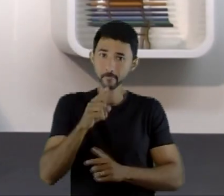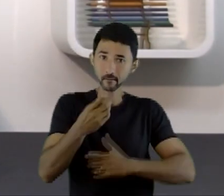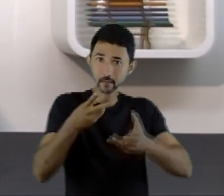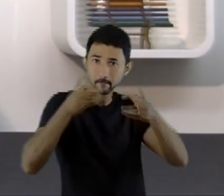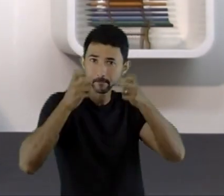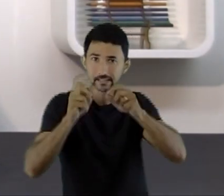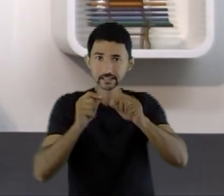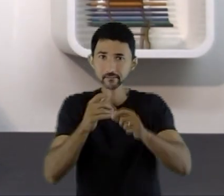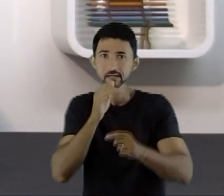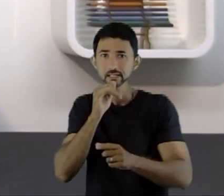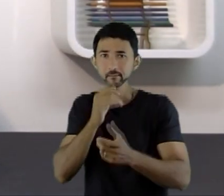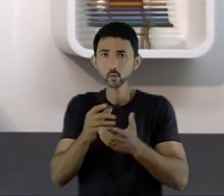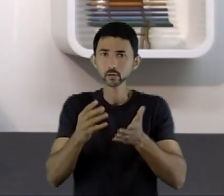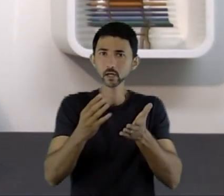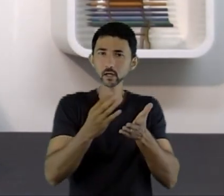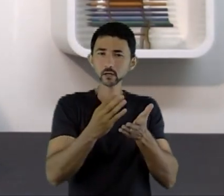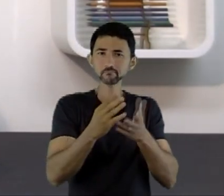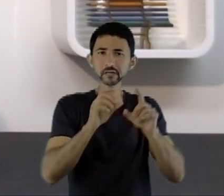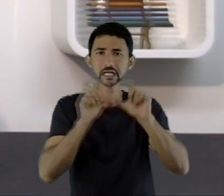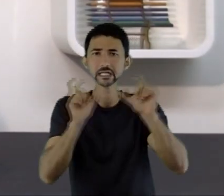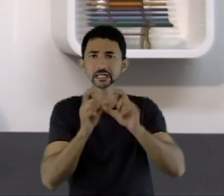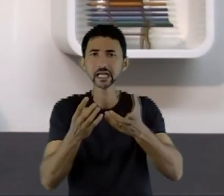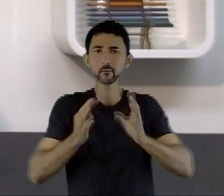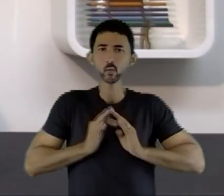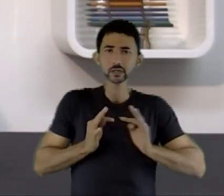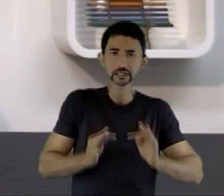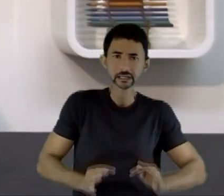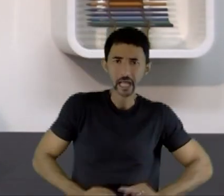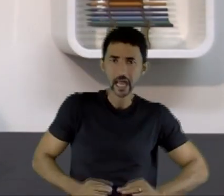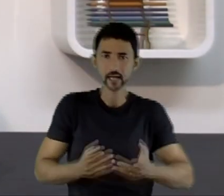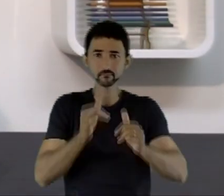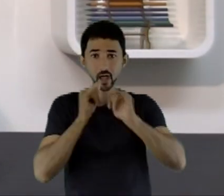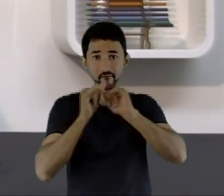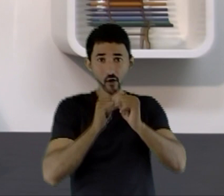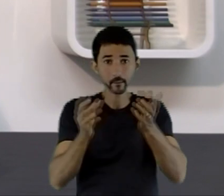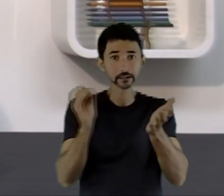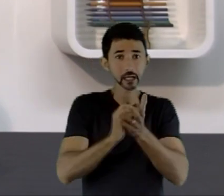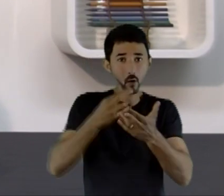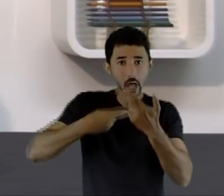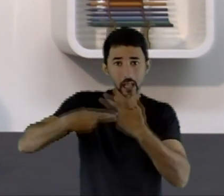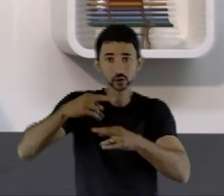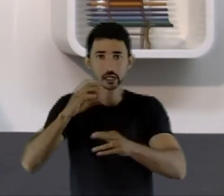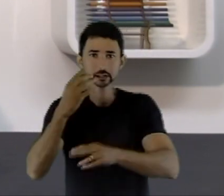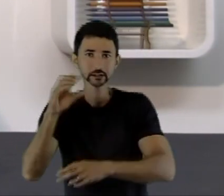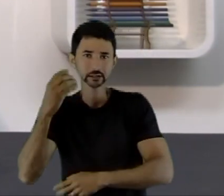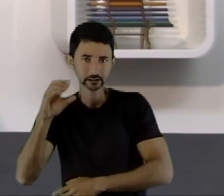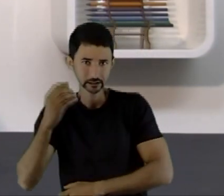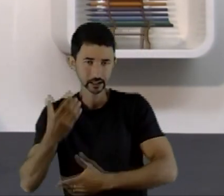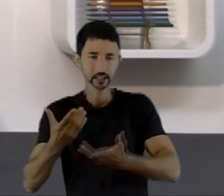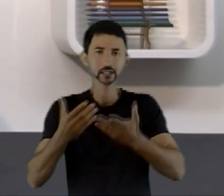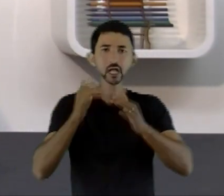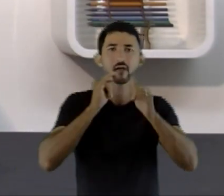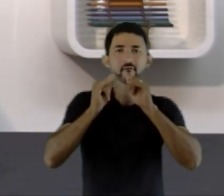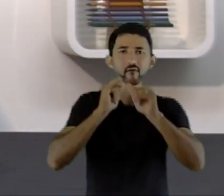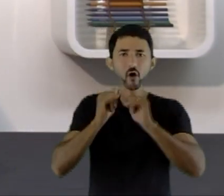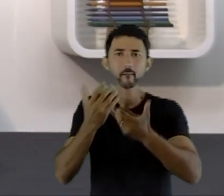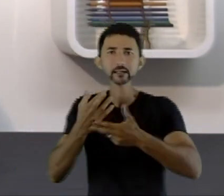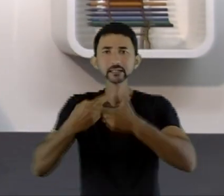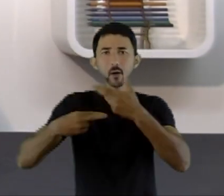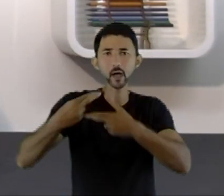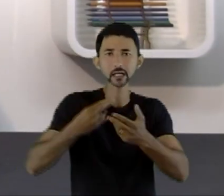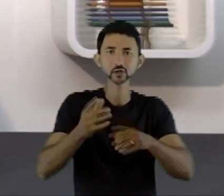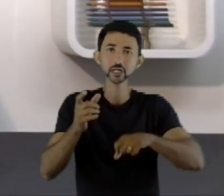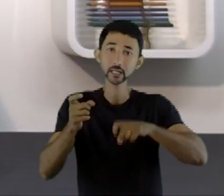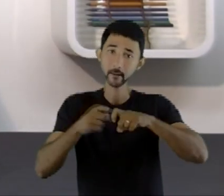vê que existem termos técnicos, existem informações relacionadas à ciência, existem informações relacionadas